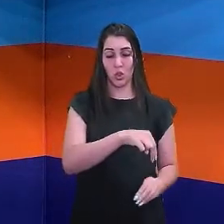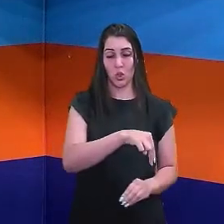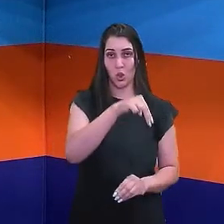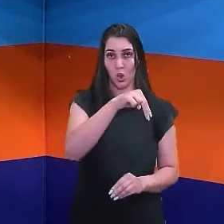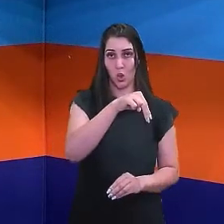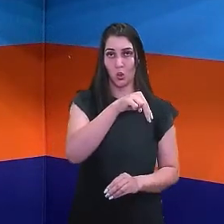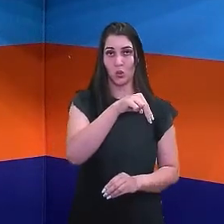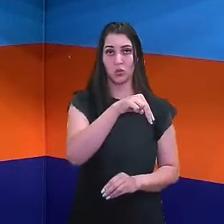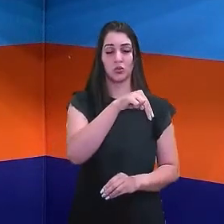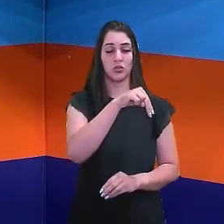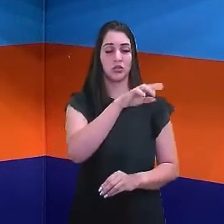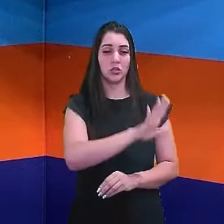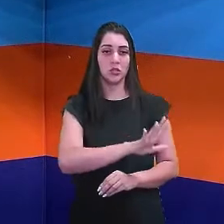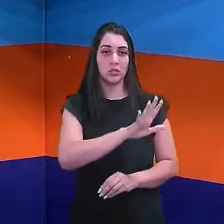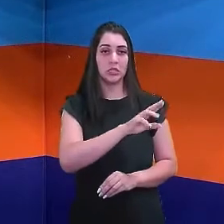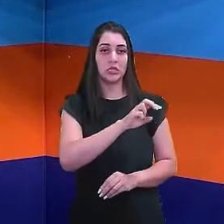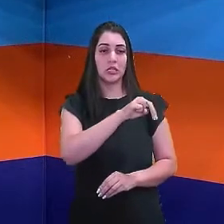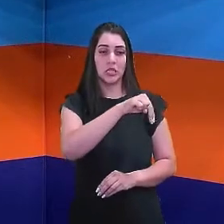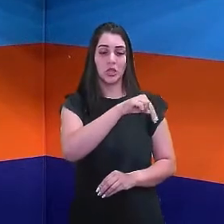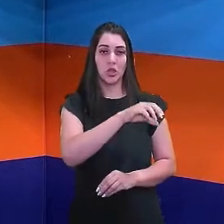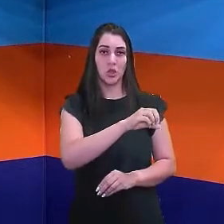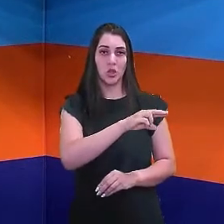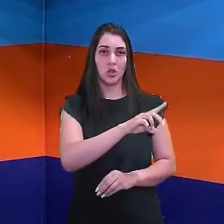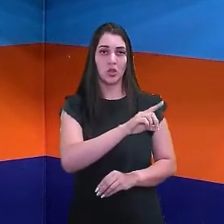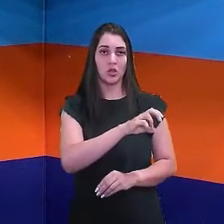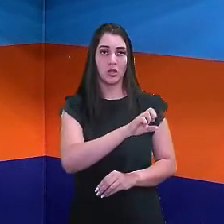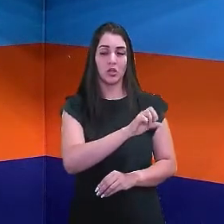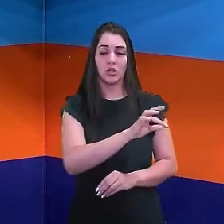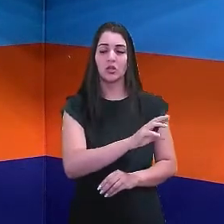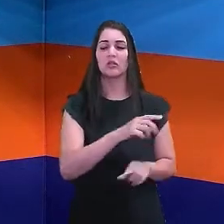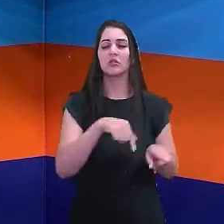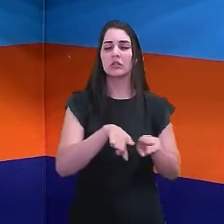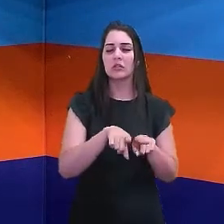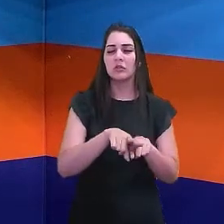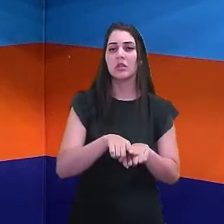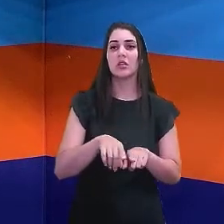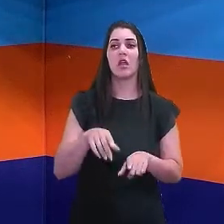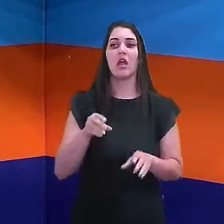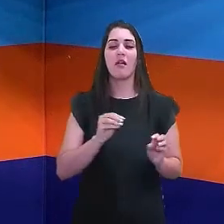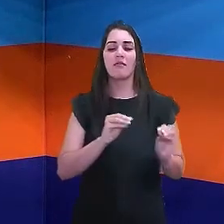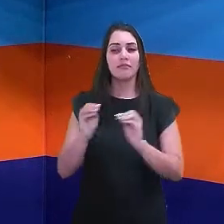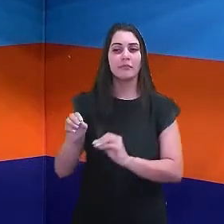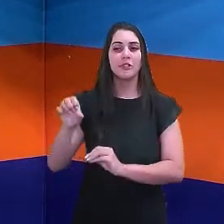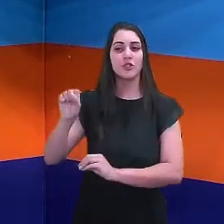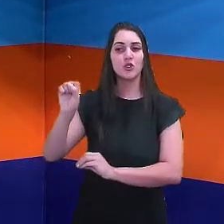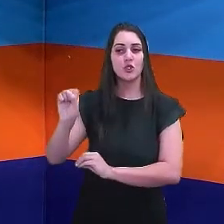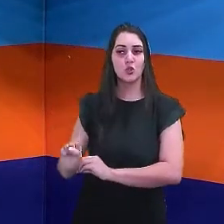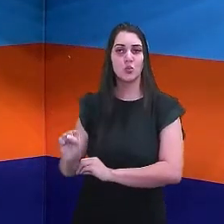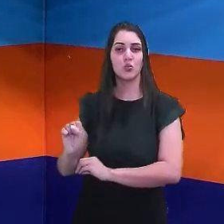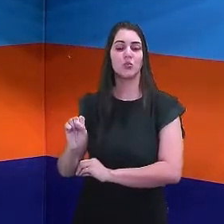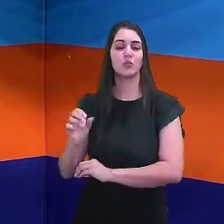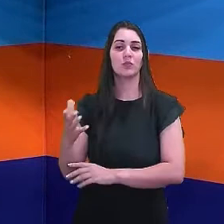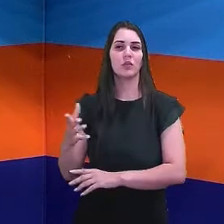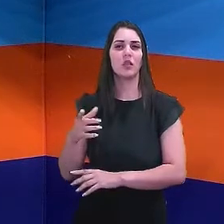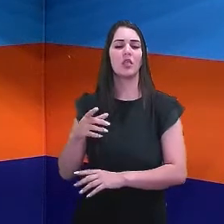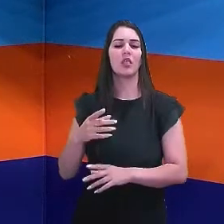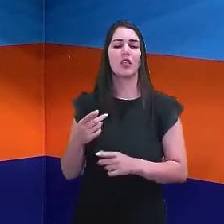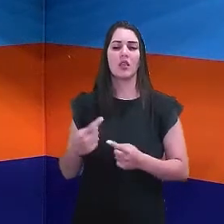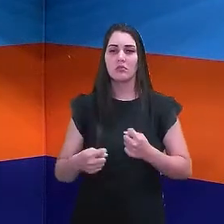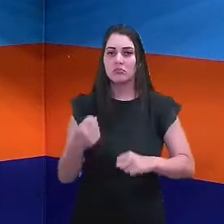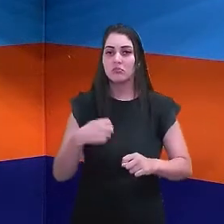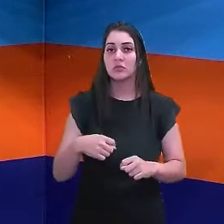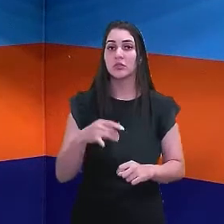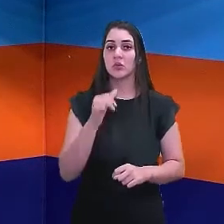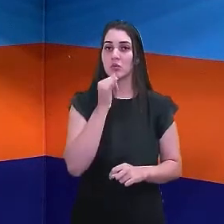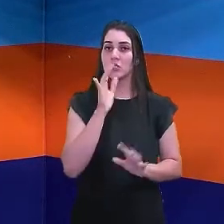Brasil e vai para o sul e o sudeste. Até porque durante muito tempo, economicamente, foram as províncias do